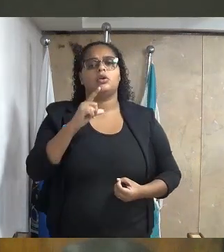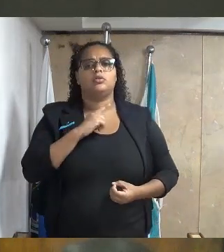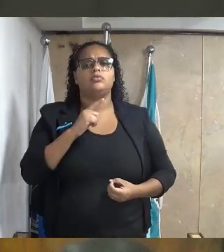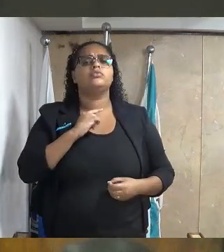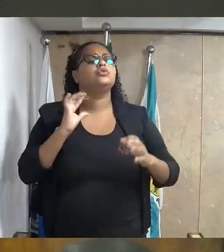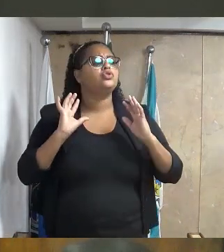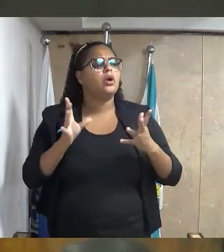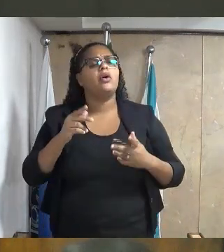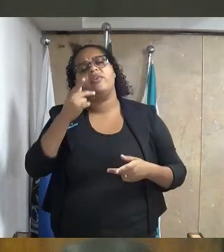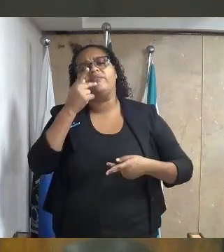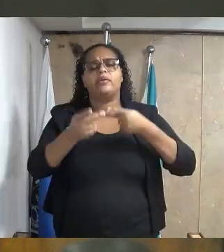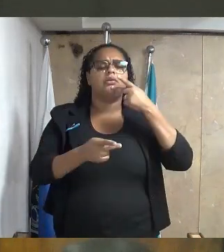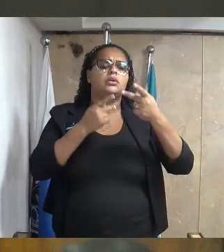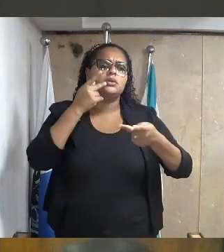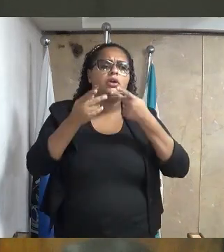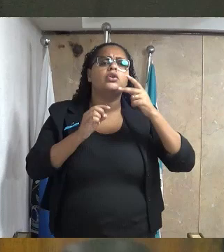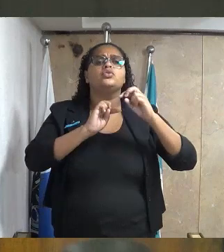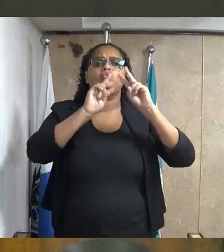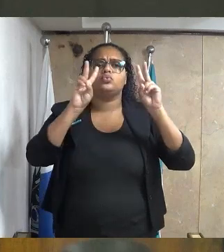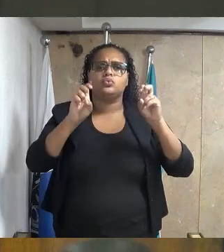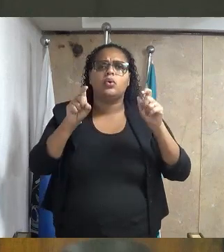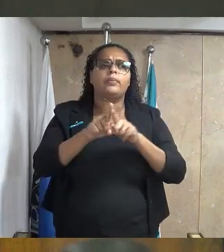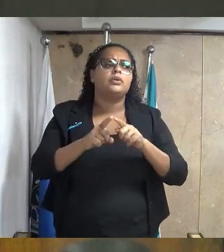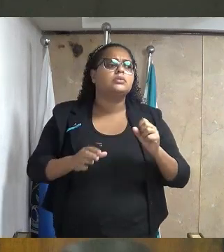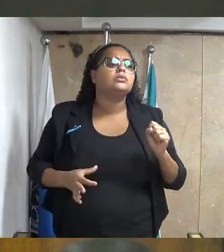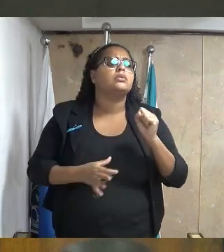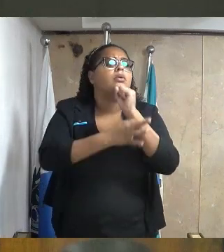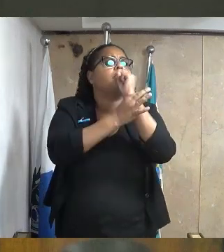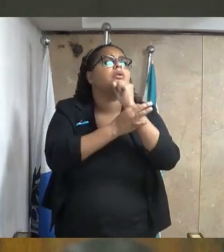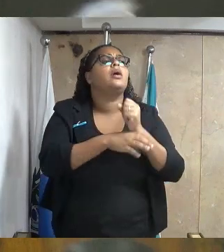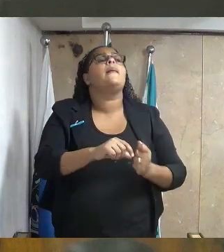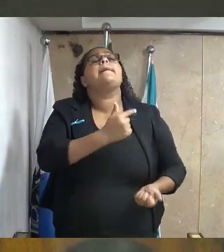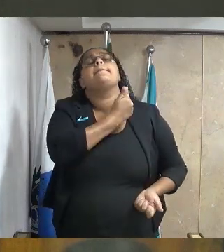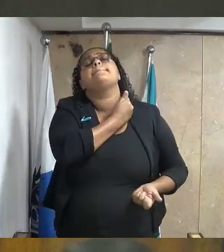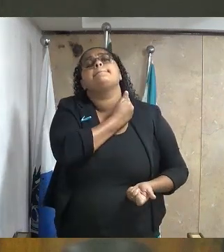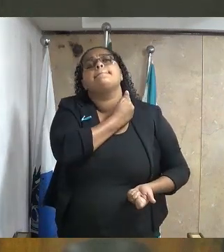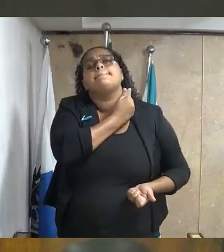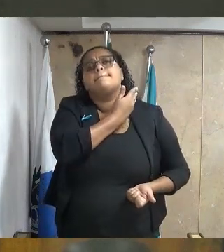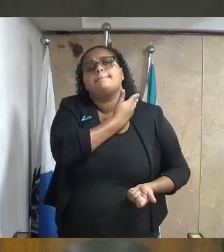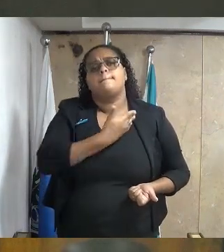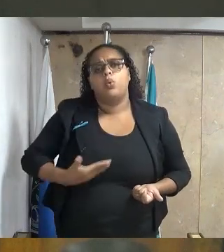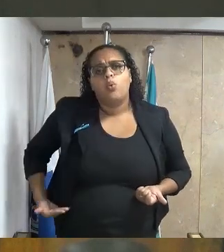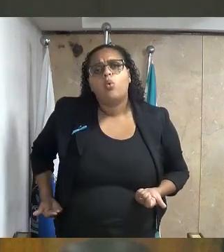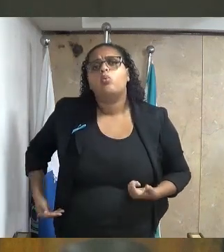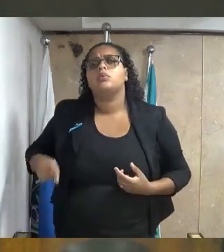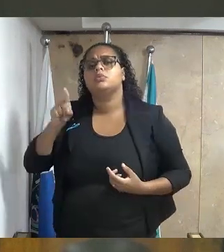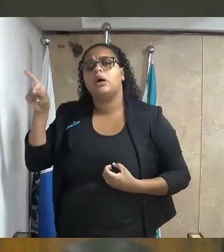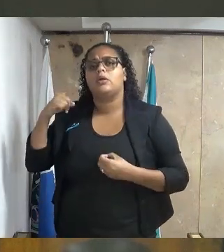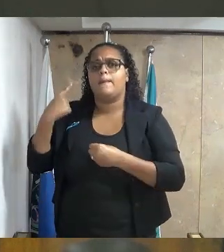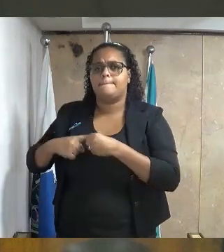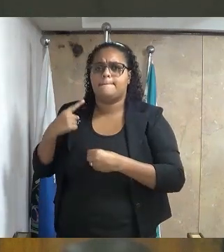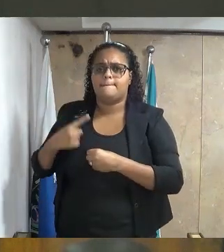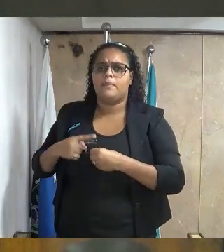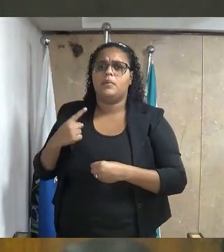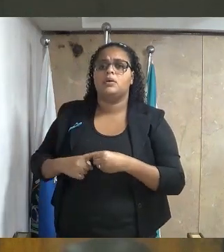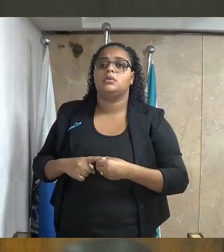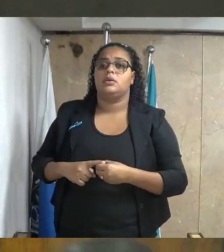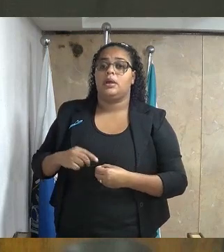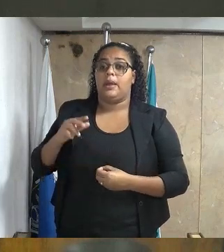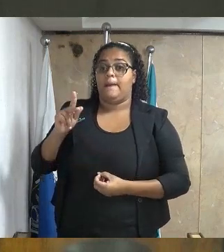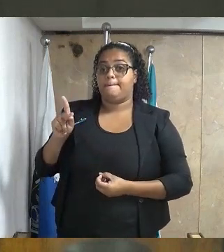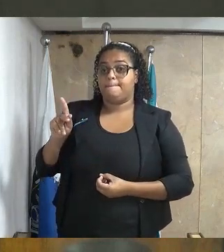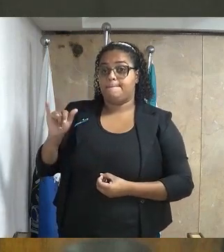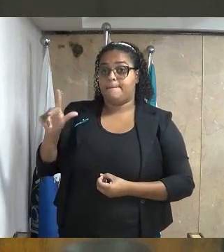tribuna falando sobre a questão da segurança pública lá no nosso bairro Pilar, Cidade dos